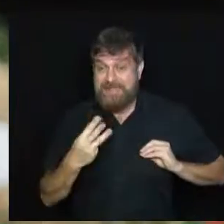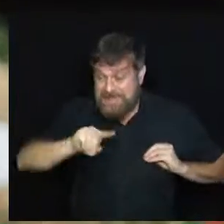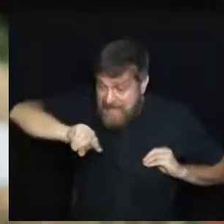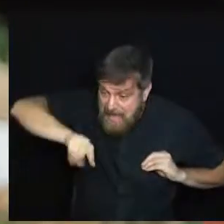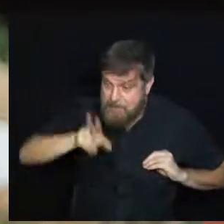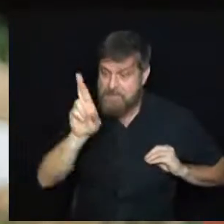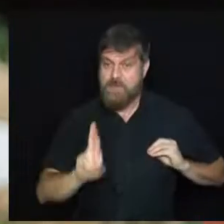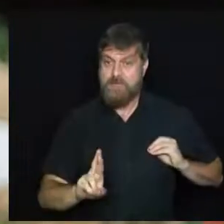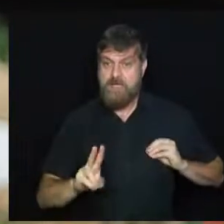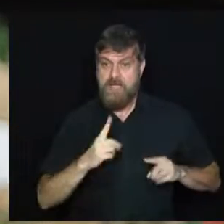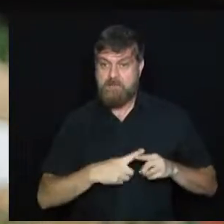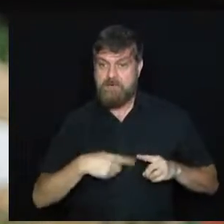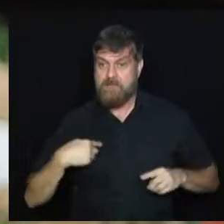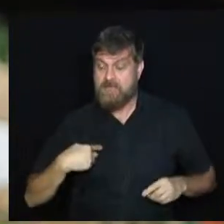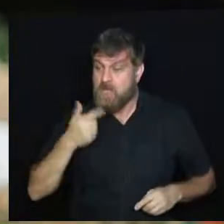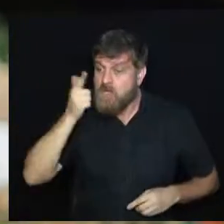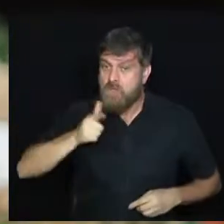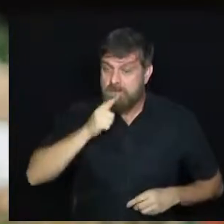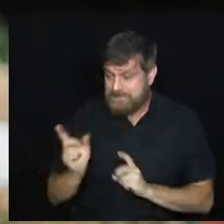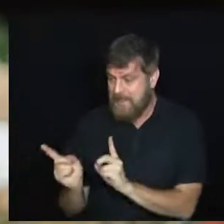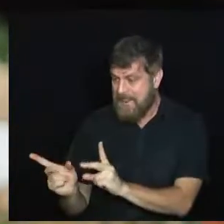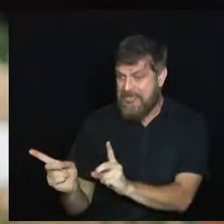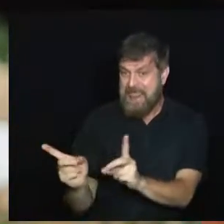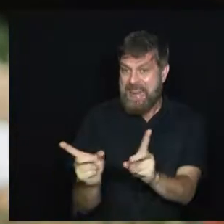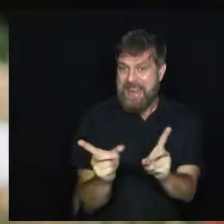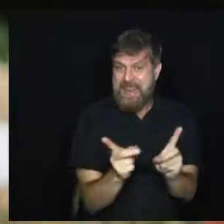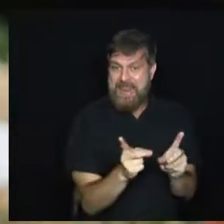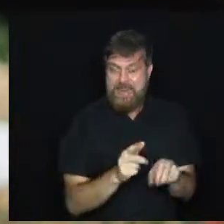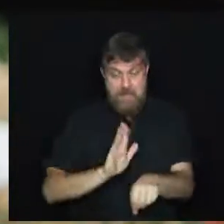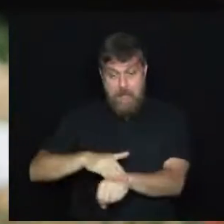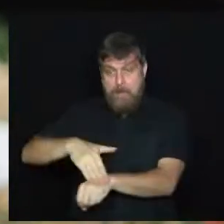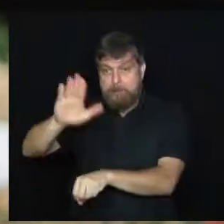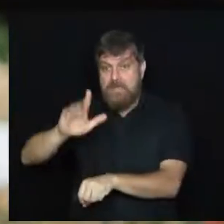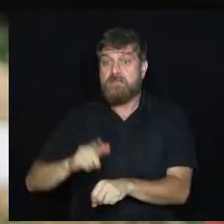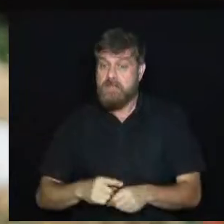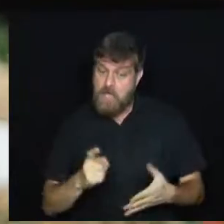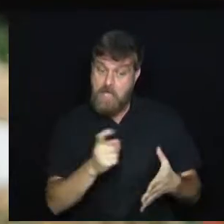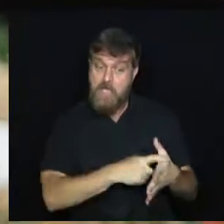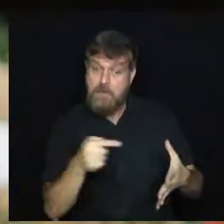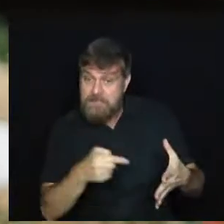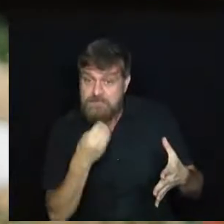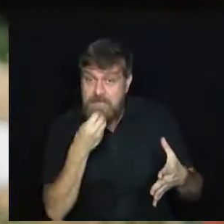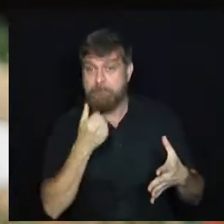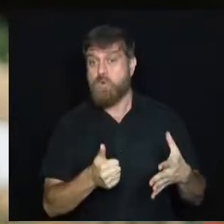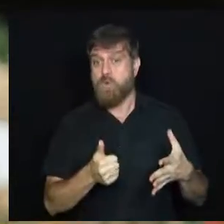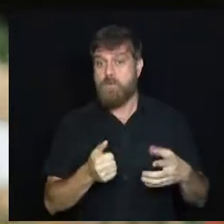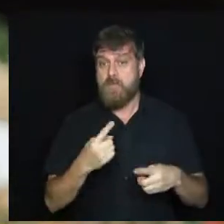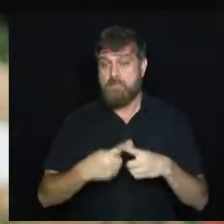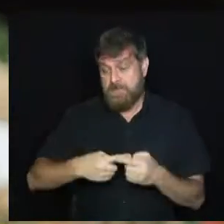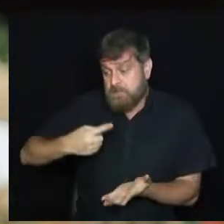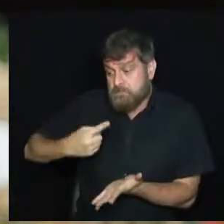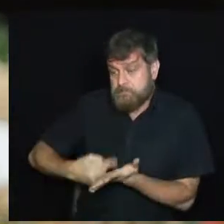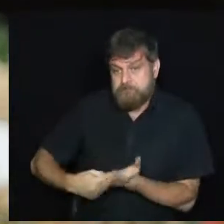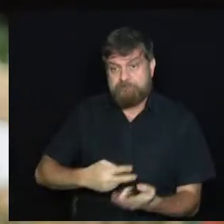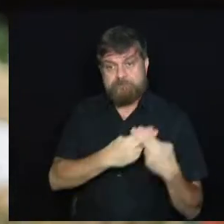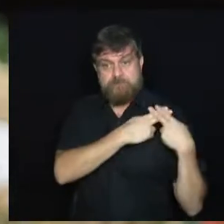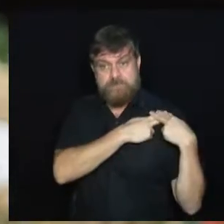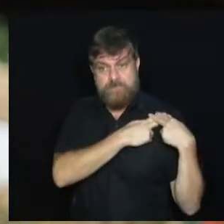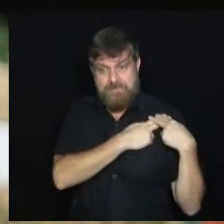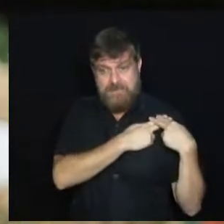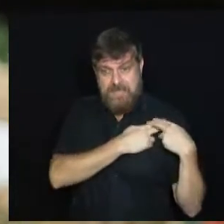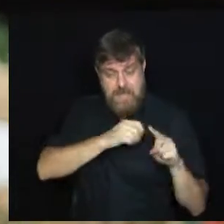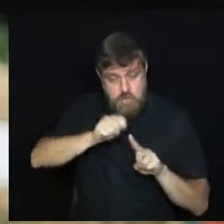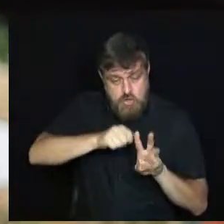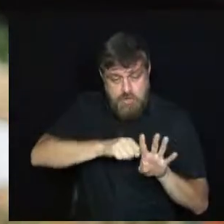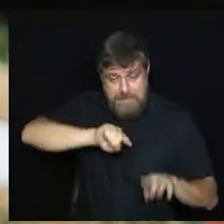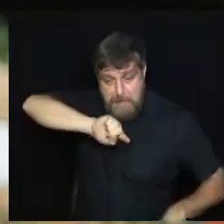né, de aumentar a abrangência de cobertura do meu negócio, foi uma dívida boa, porque eu assumi o compromisso de pagar 1.000 reais por mês, mas